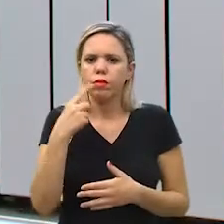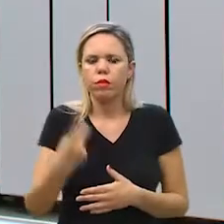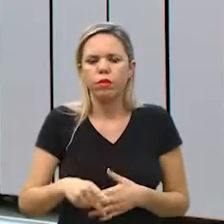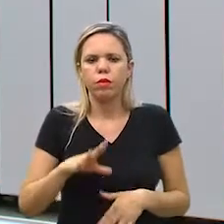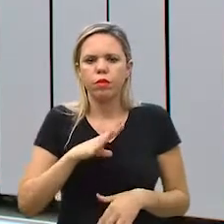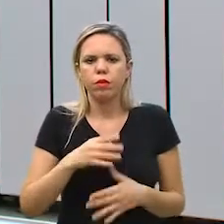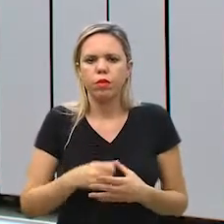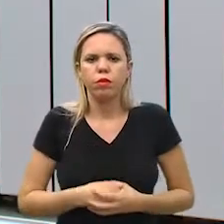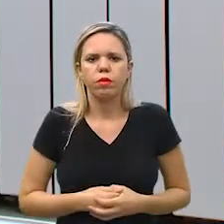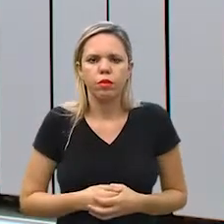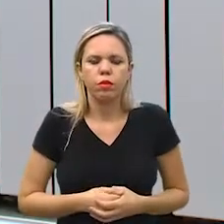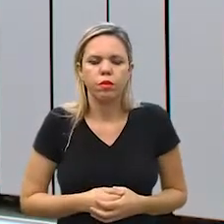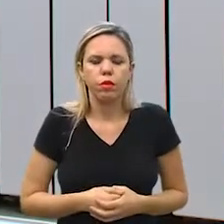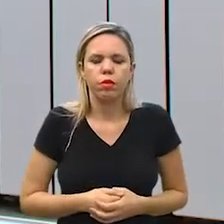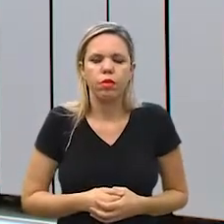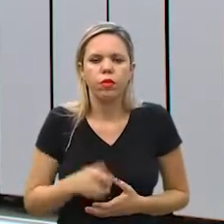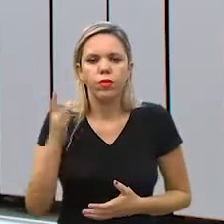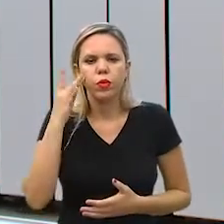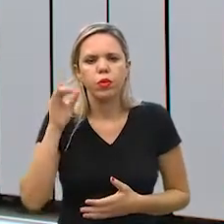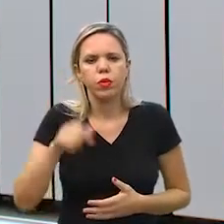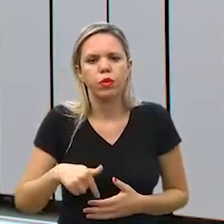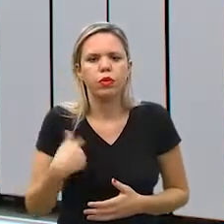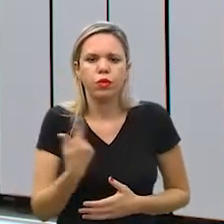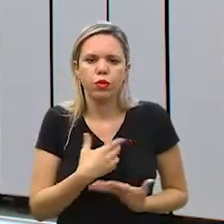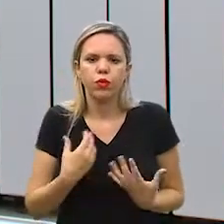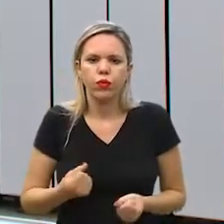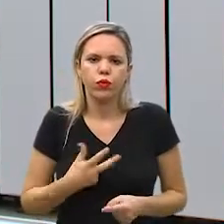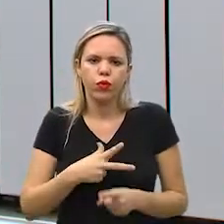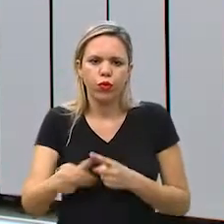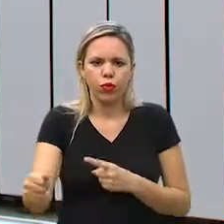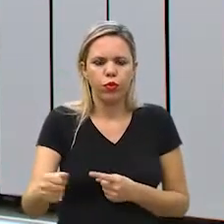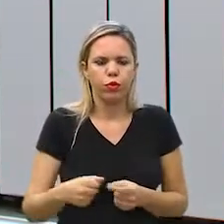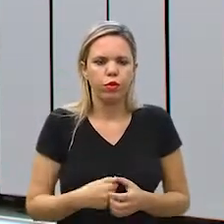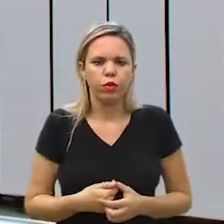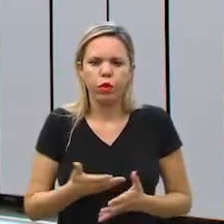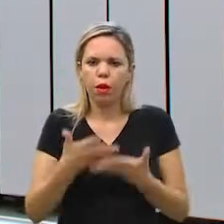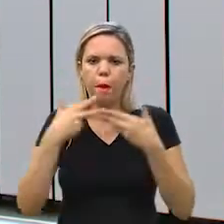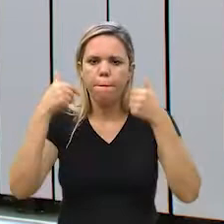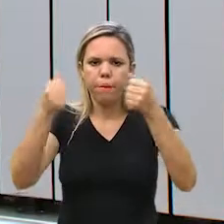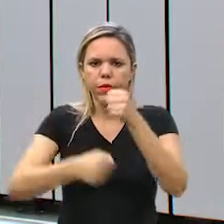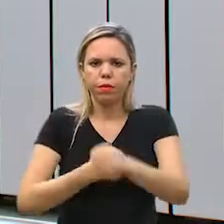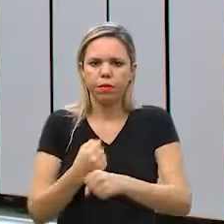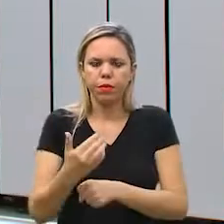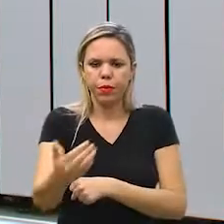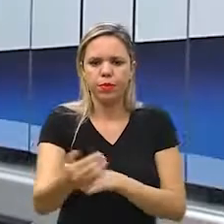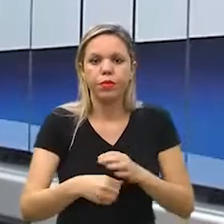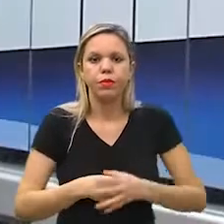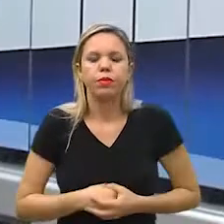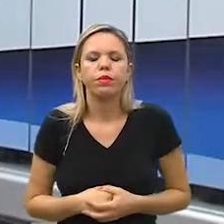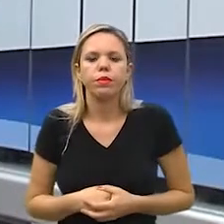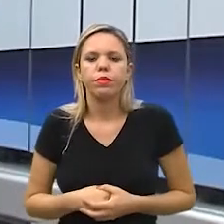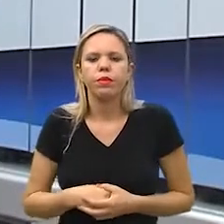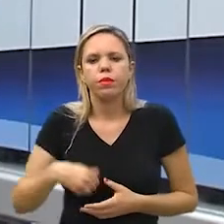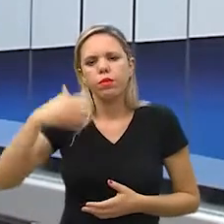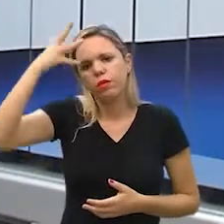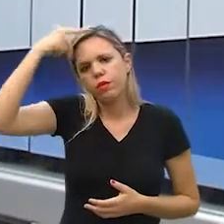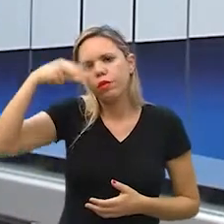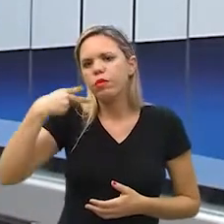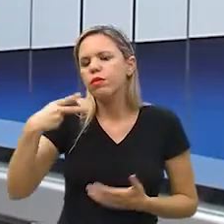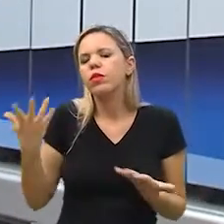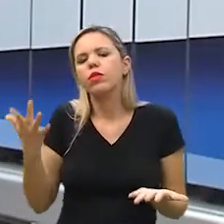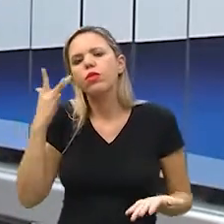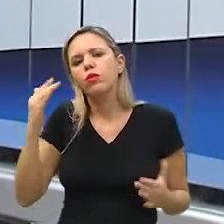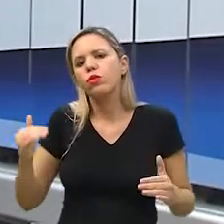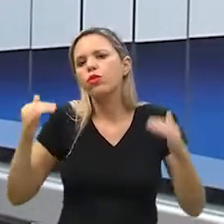a cidade, né? Eu acho que isso nós vamos sair, vamos vencer e vai melhorar ano que vem. Rodrigo da Farmadic, qual